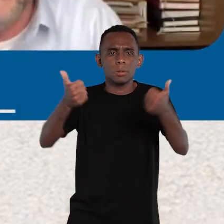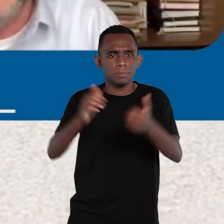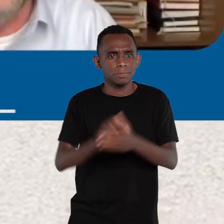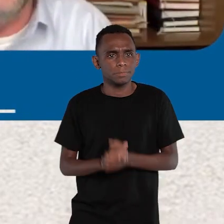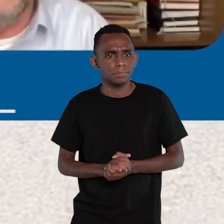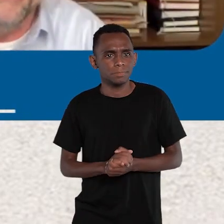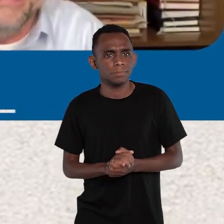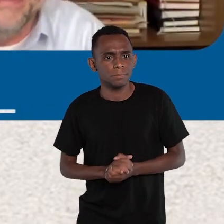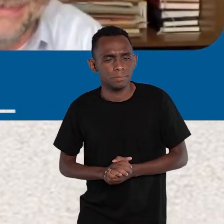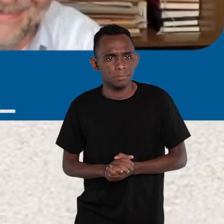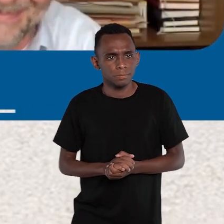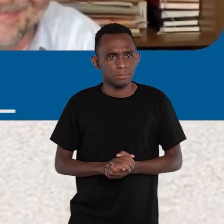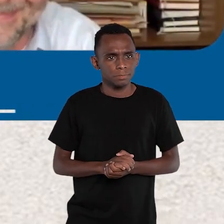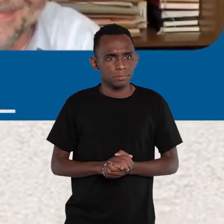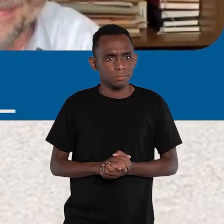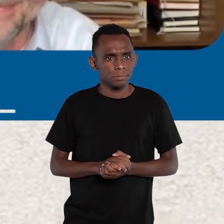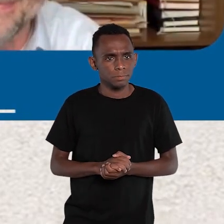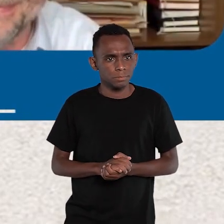melhores.